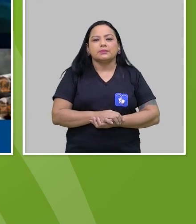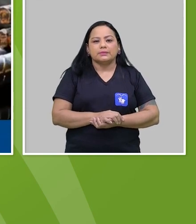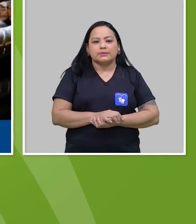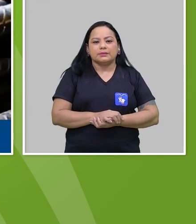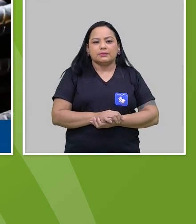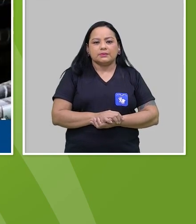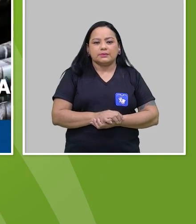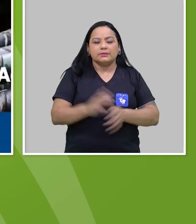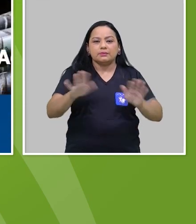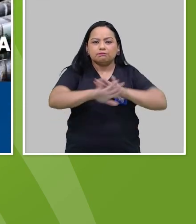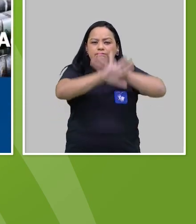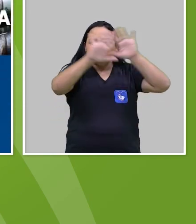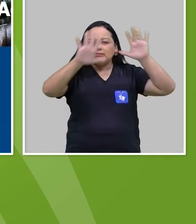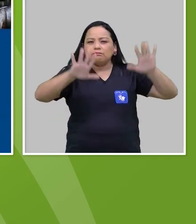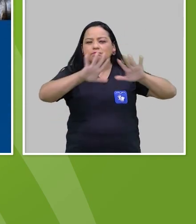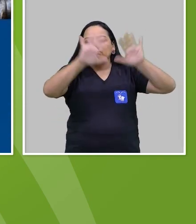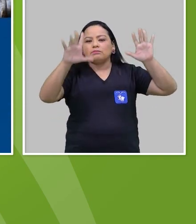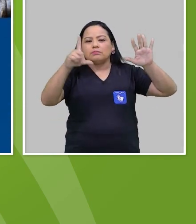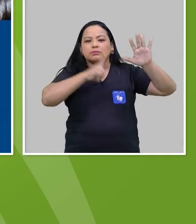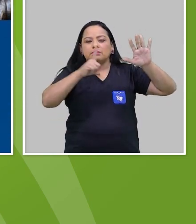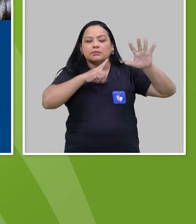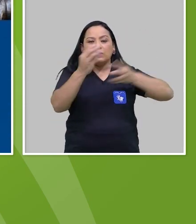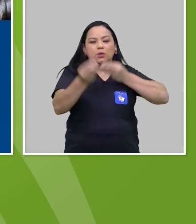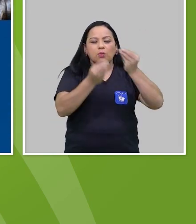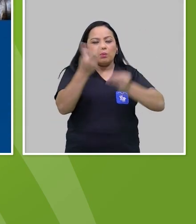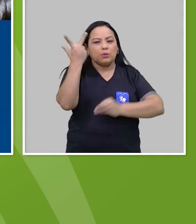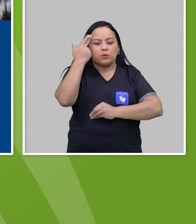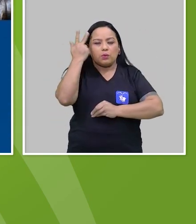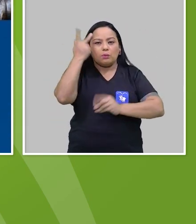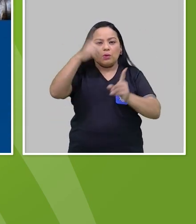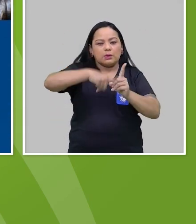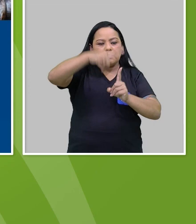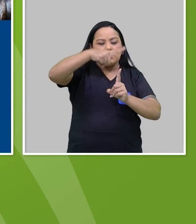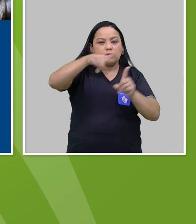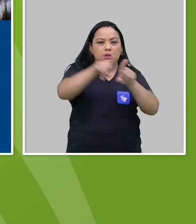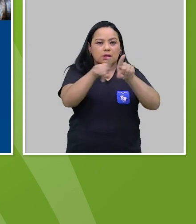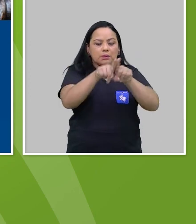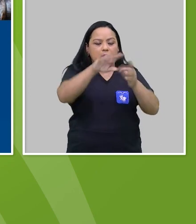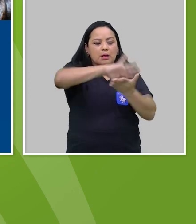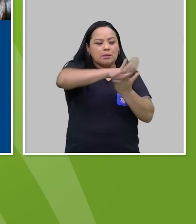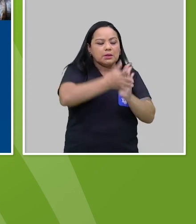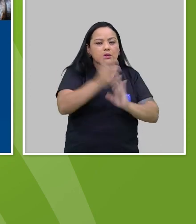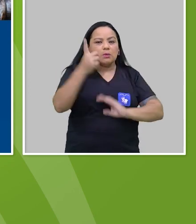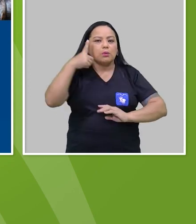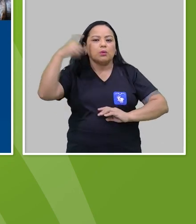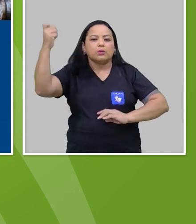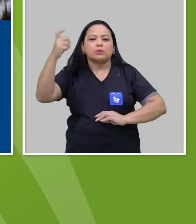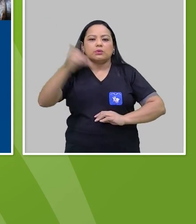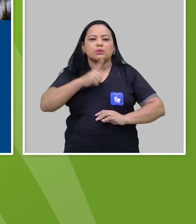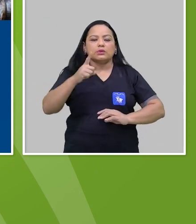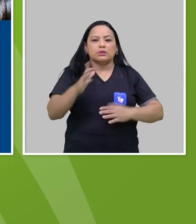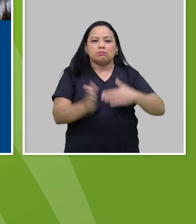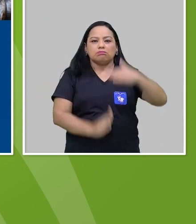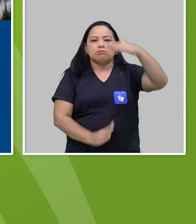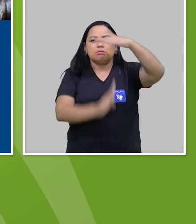no ar, em condições normais de temperatura e pressão, o som, ele chega